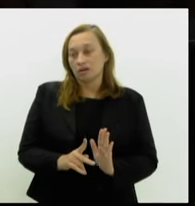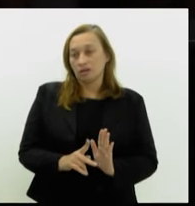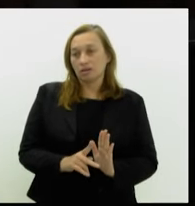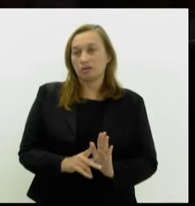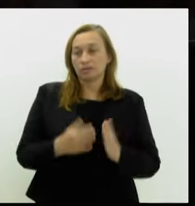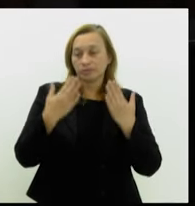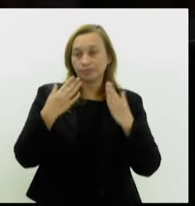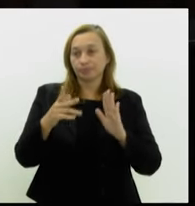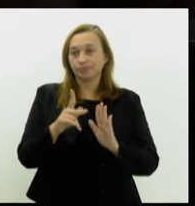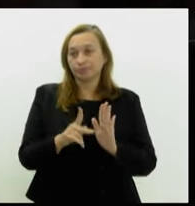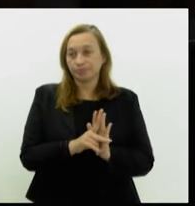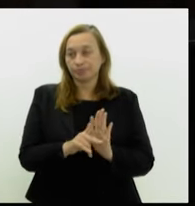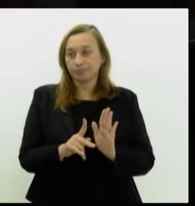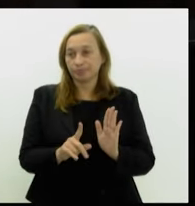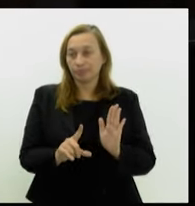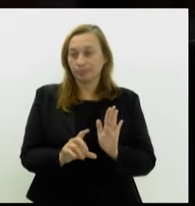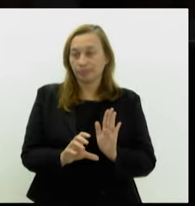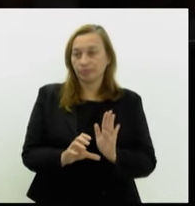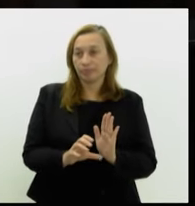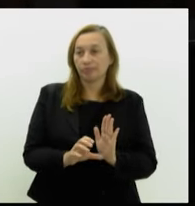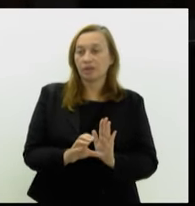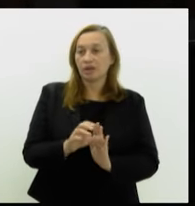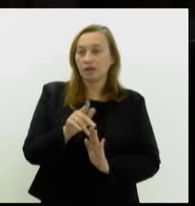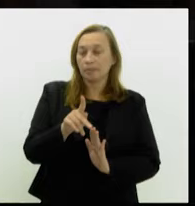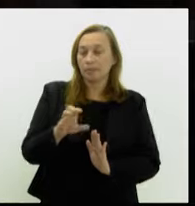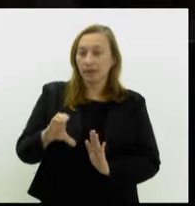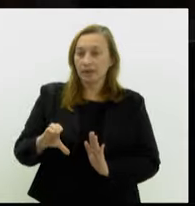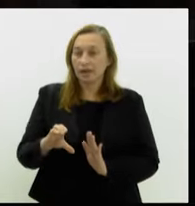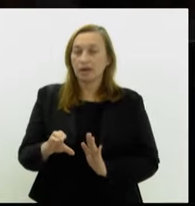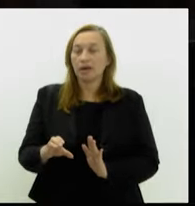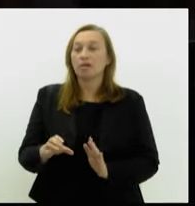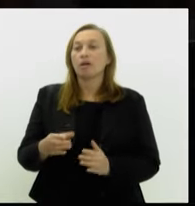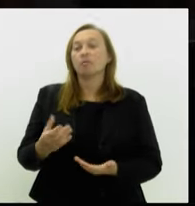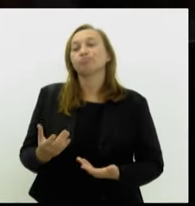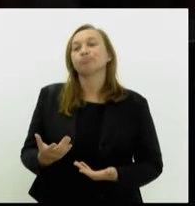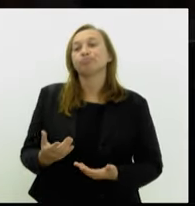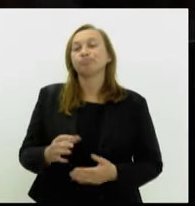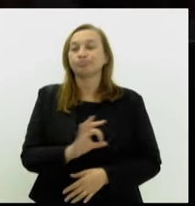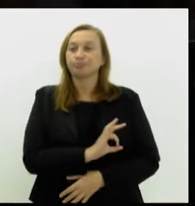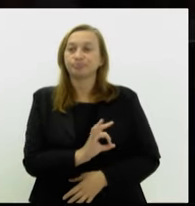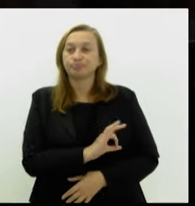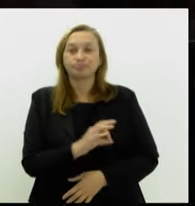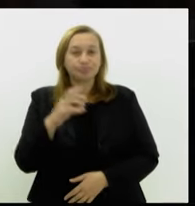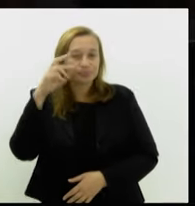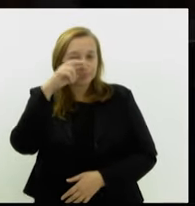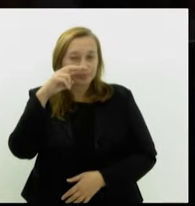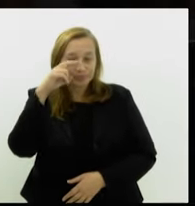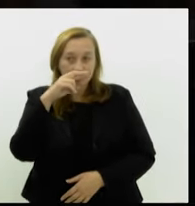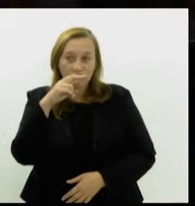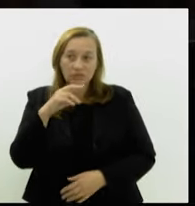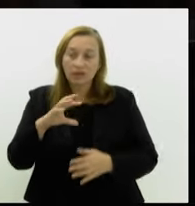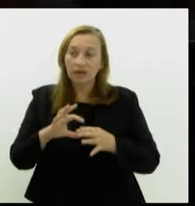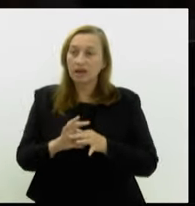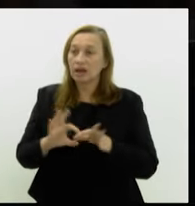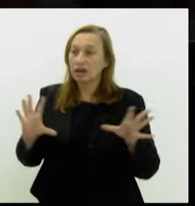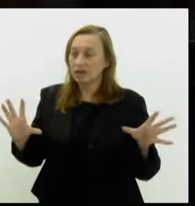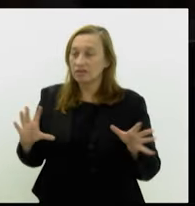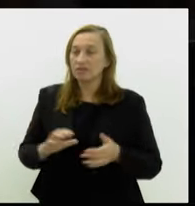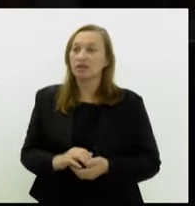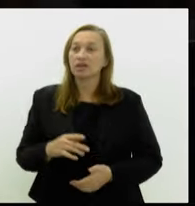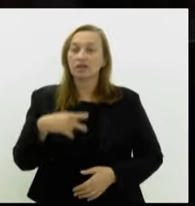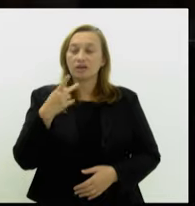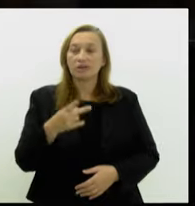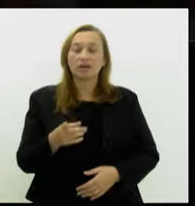uma PEC, para a polícia científica ser autônoma. A gente fala isso aqui